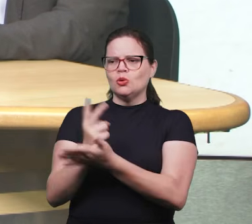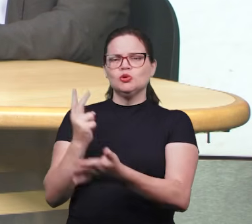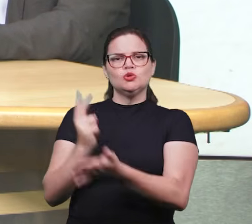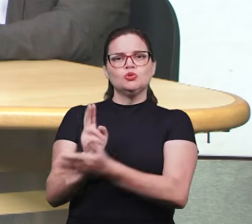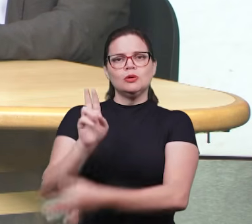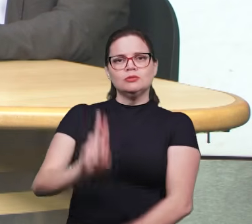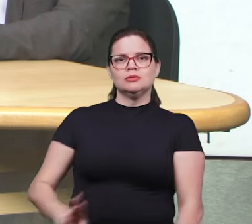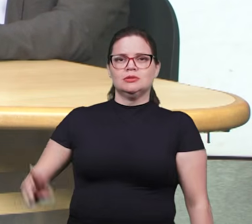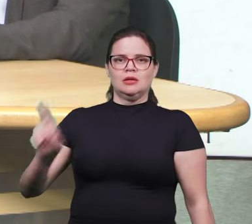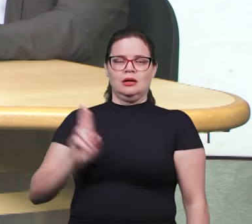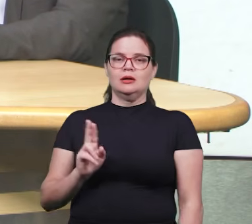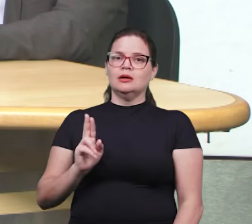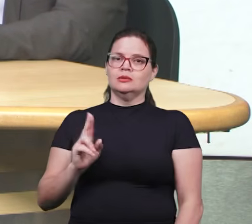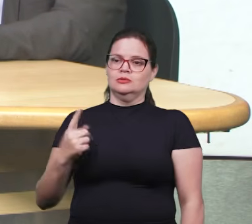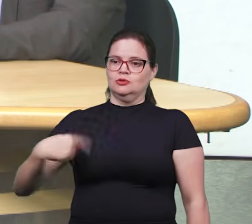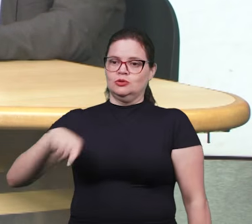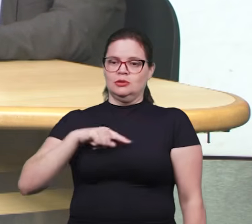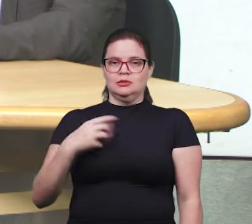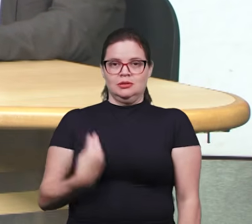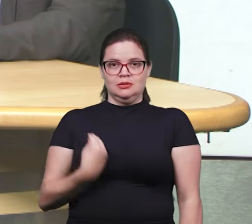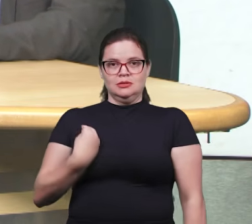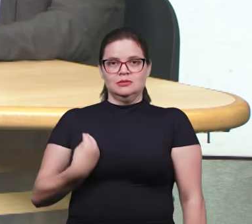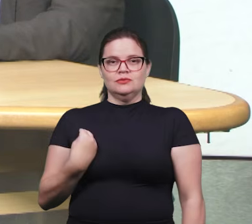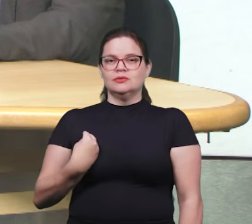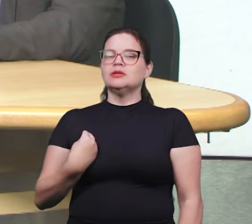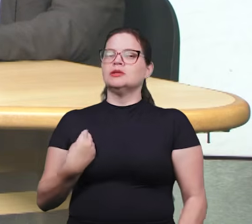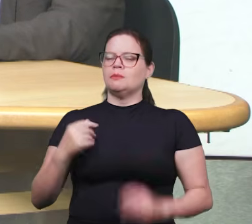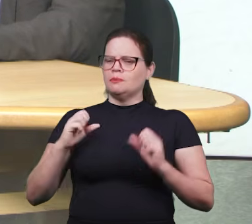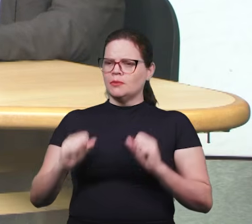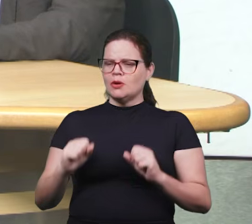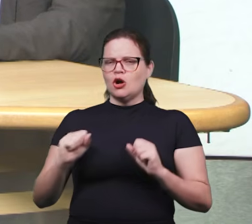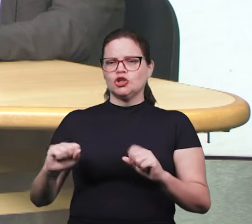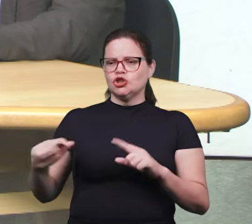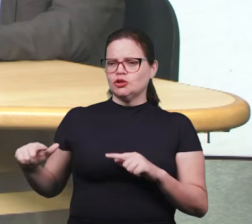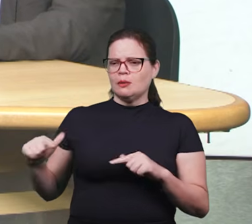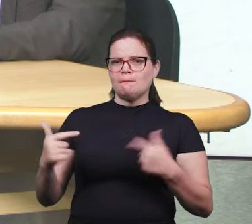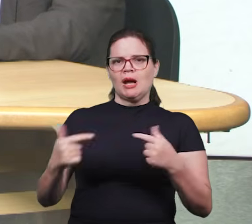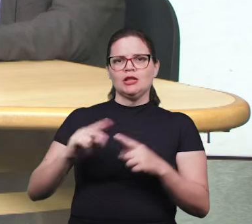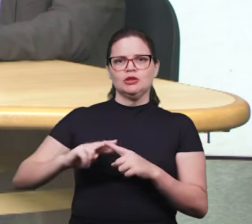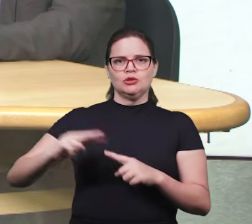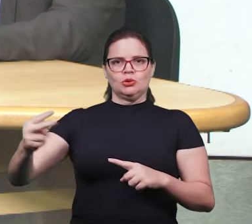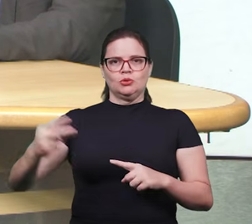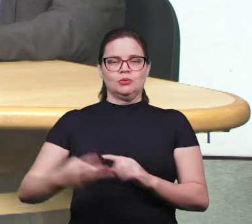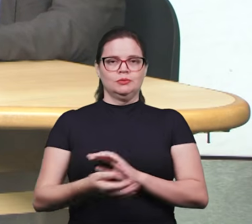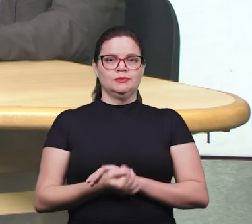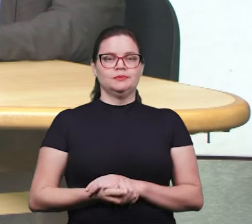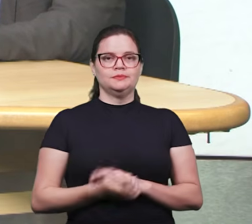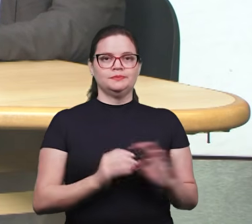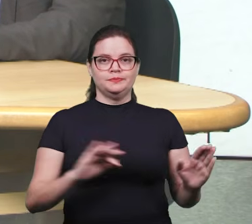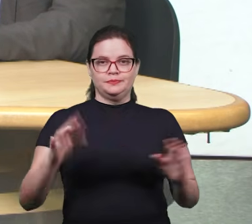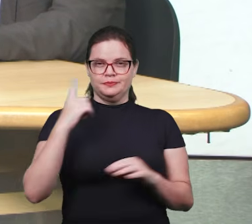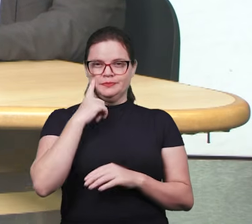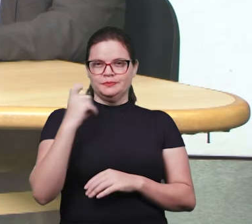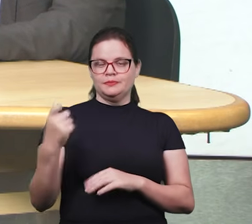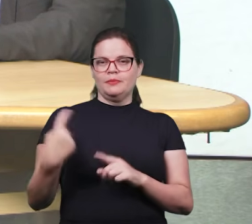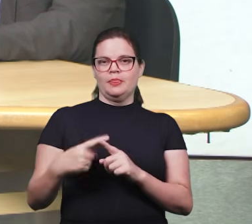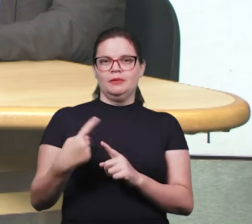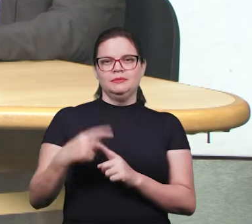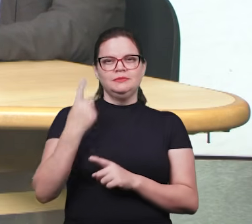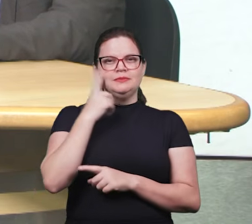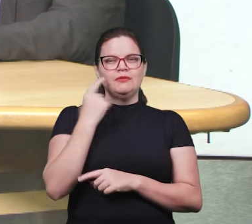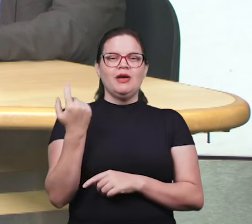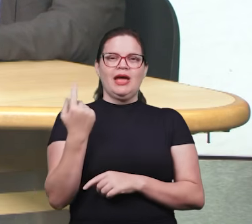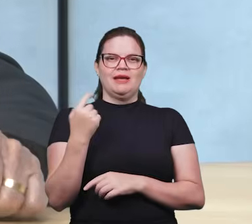partir a partir do momento que Deus usasse com porção dobrada. É interessante, porque veja bem, quando ele fala